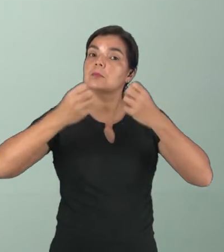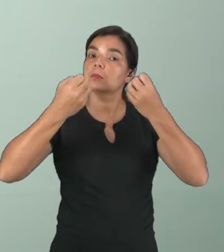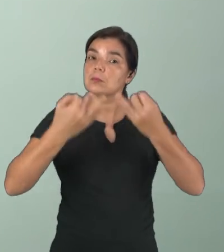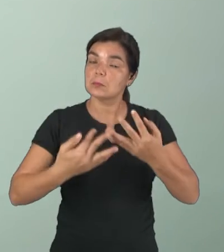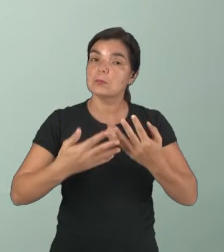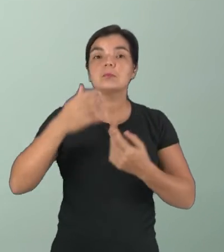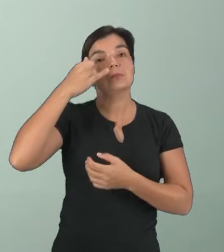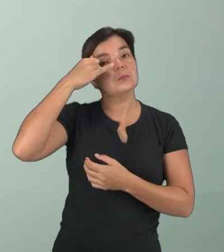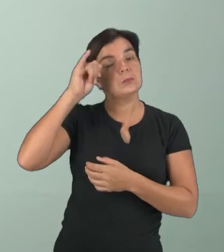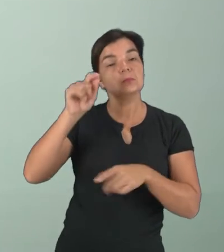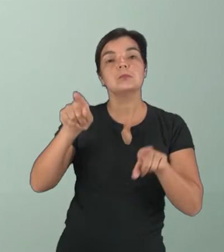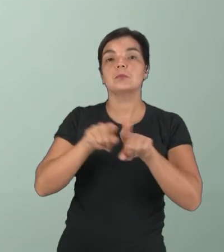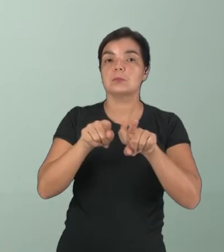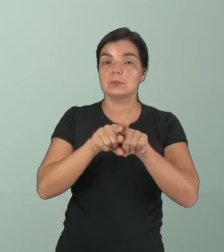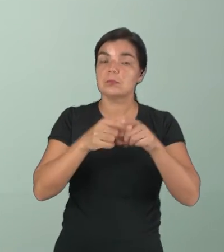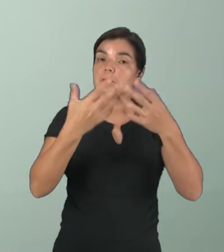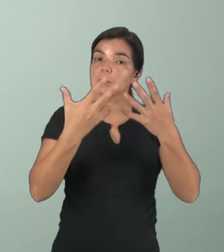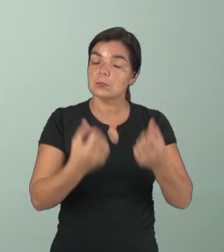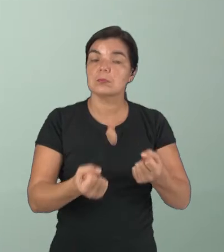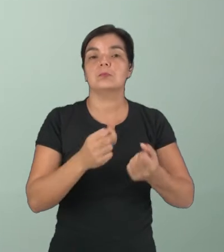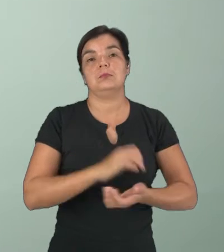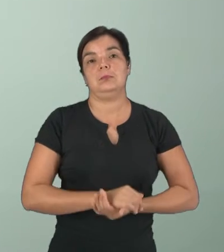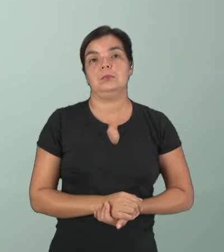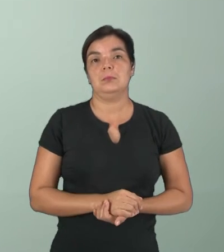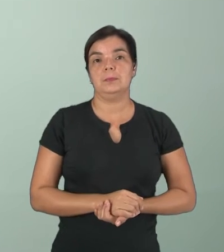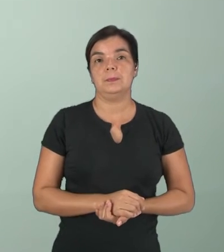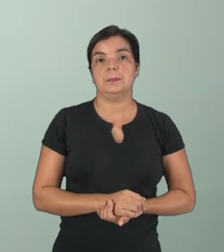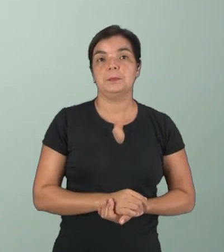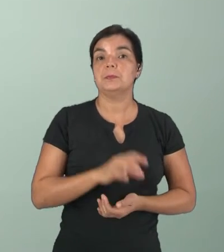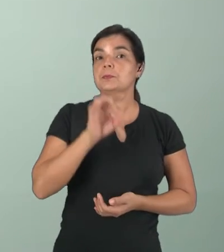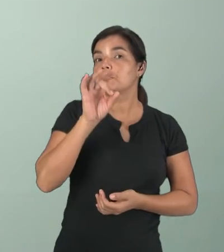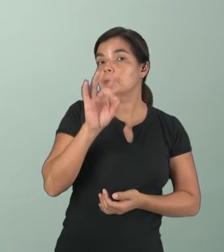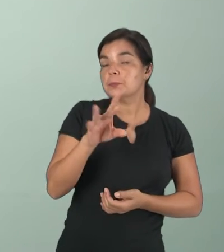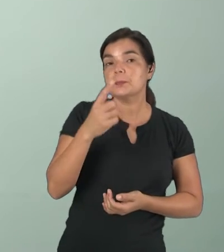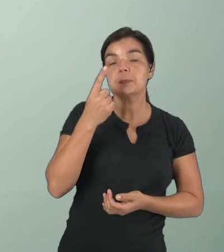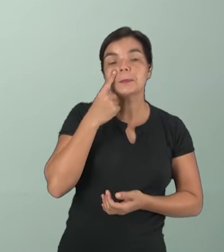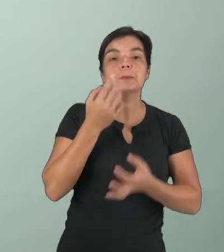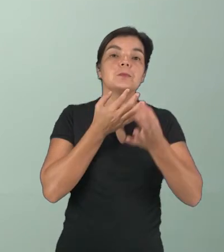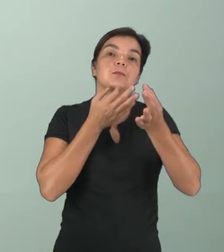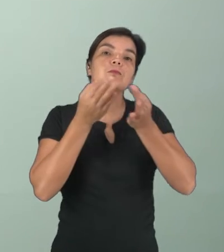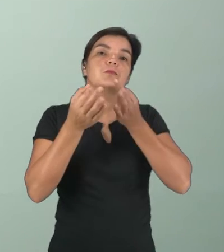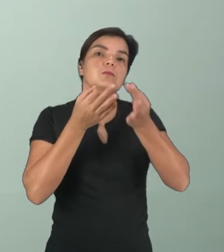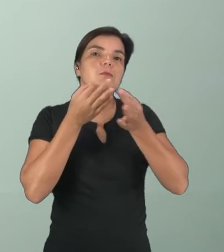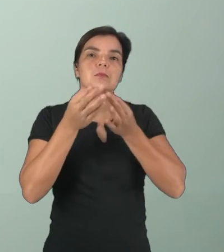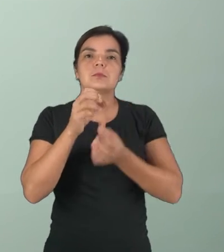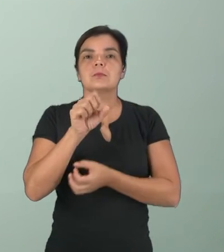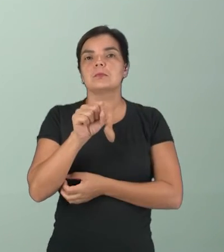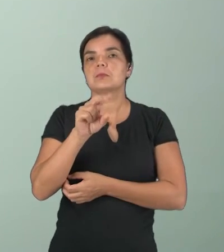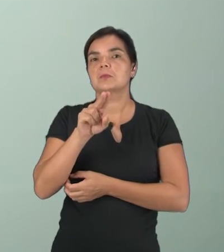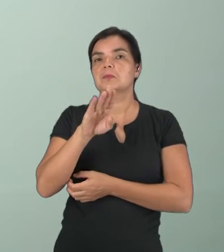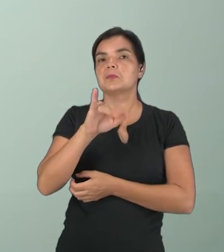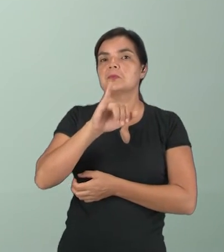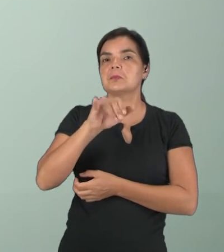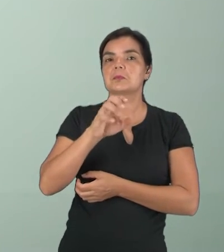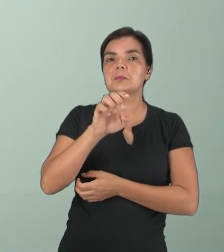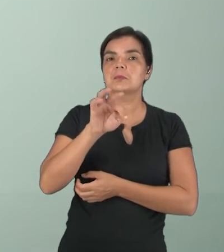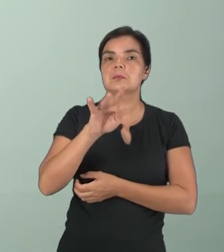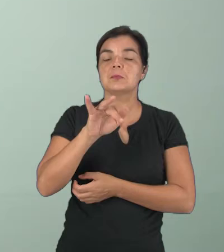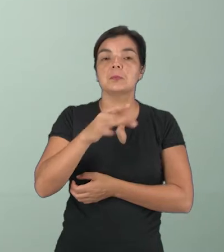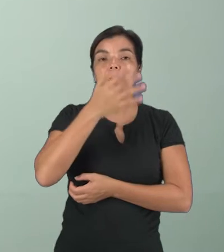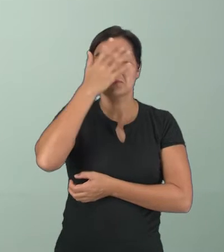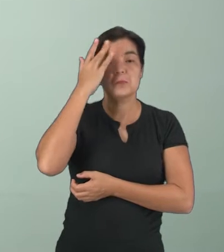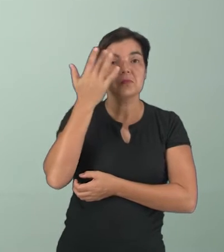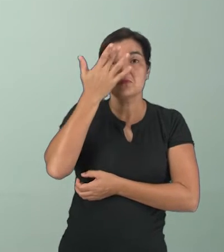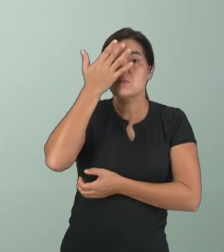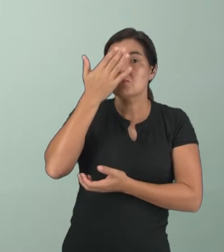essa ideia, tá? Tá certo? Não buscar ali opiniões subjetivas, pessoas que não tenham propriedade sobre